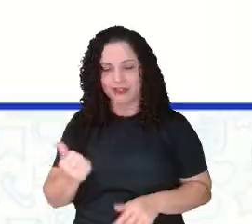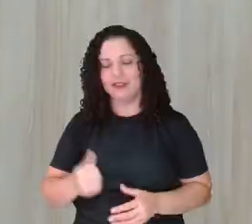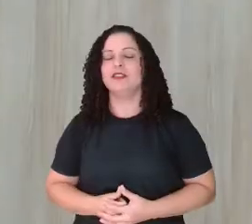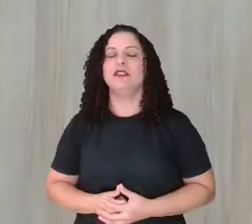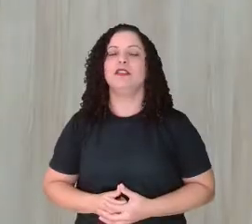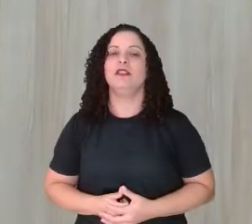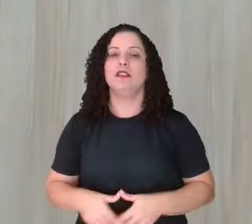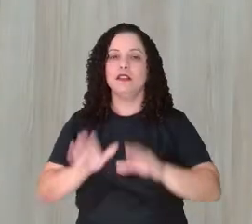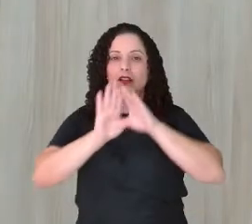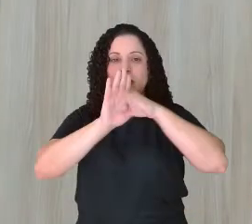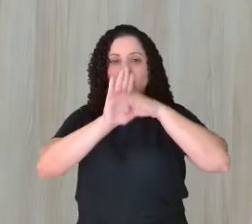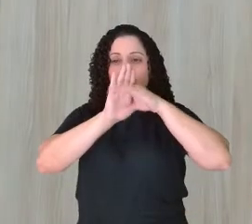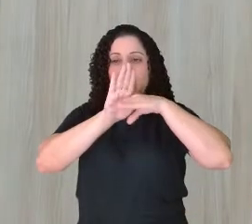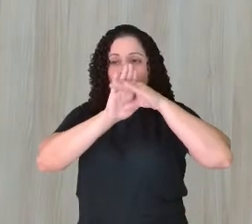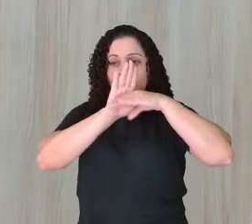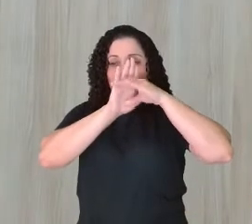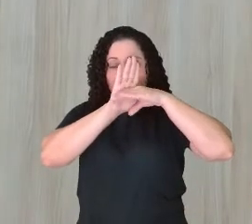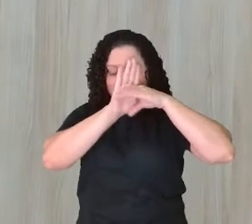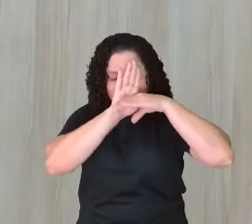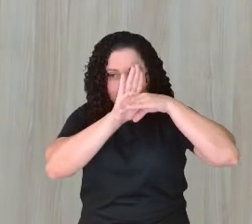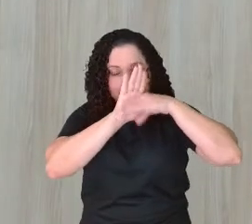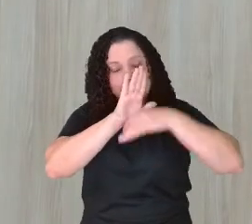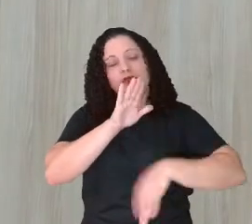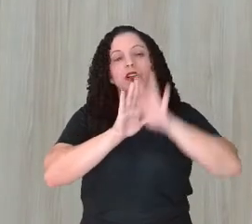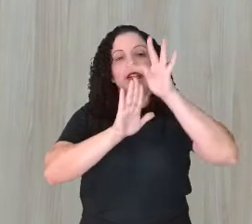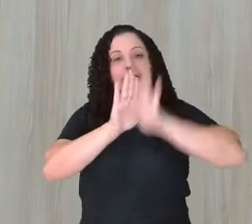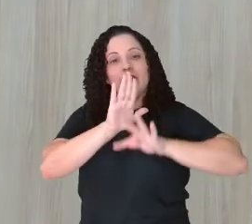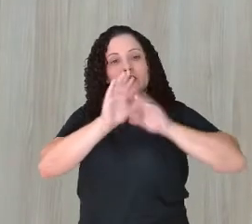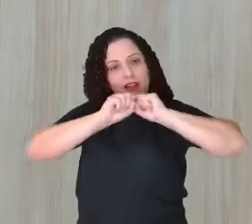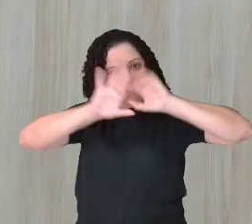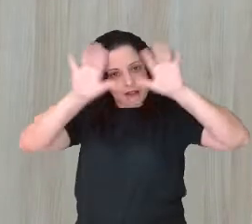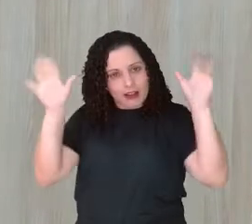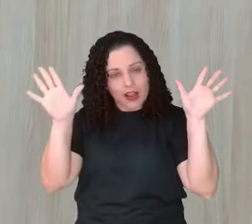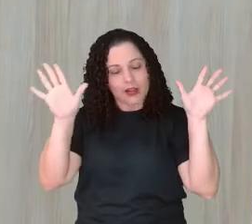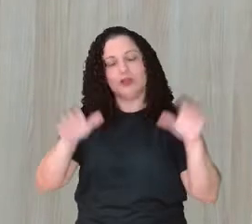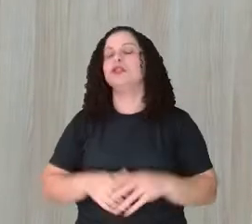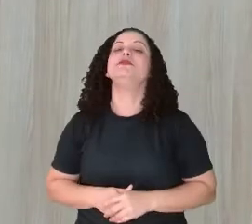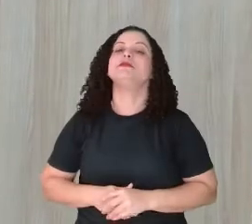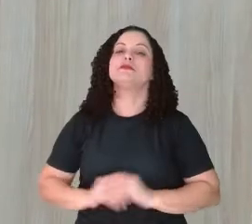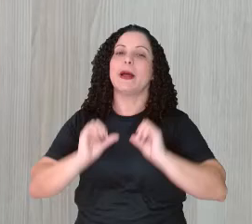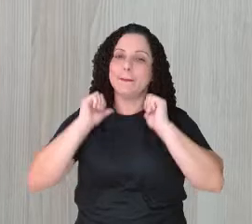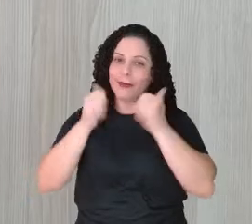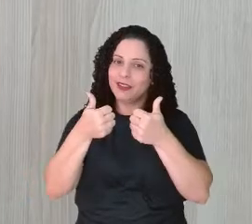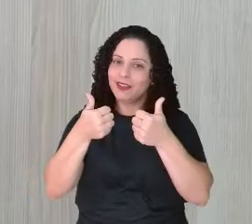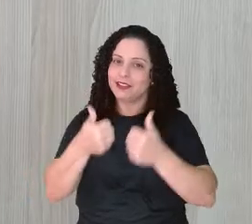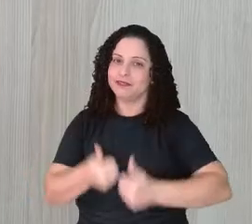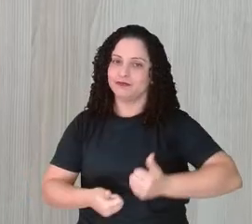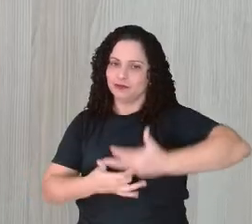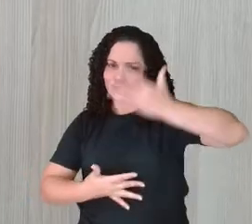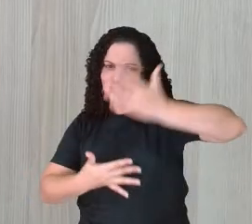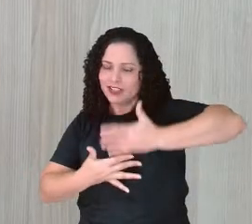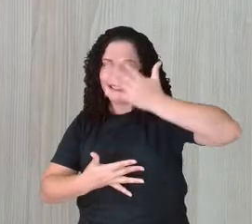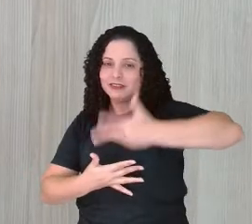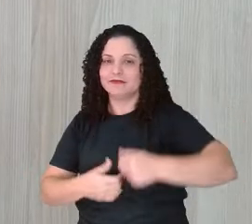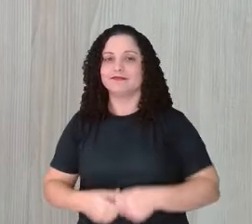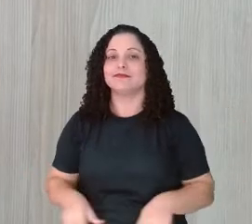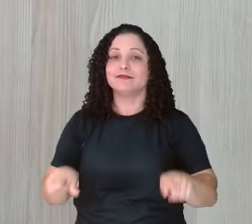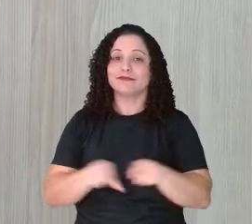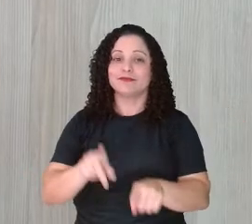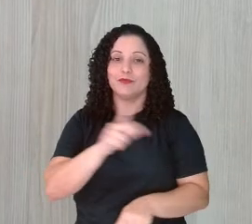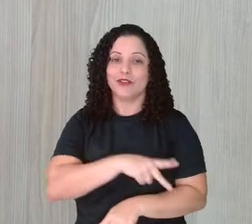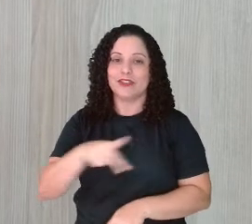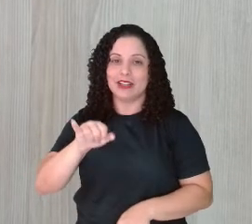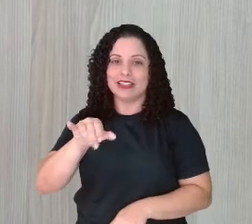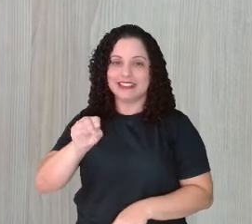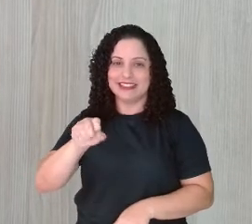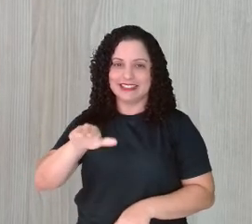Aquele conceito de texto ficou claro, professora Cláudia? Ficou. Acho que tá tudo bem por aí, né? Tá tudo bem aqui. Professora Isabel está assistindo a nossa